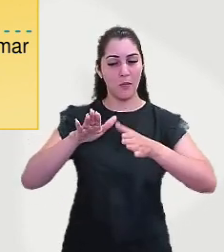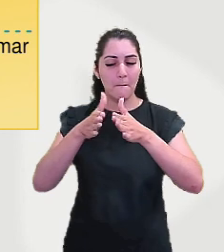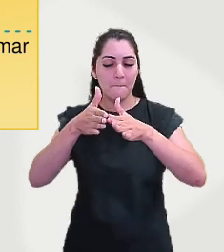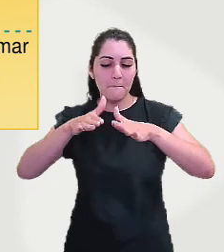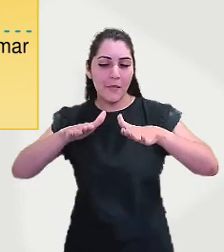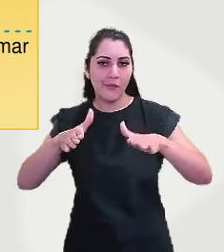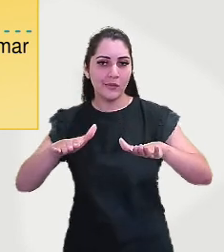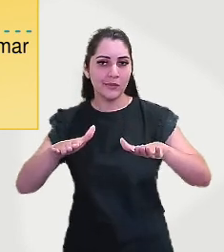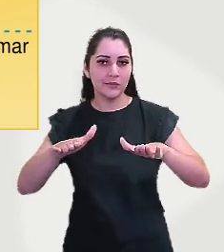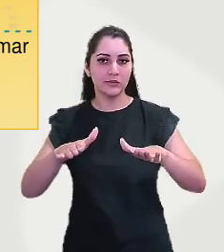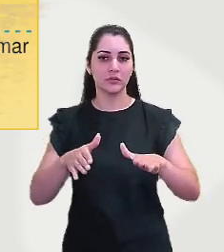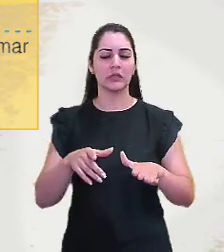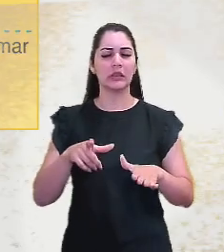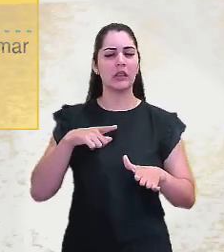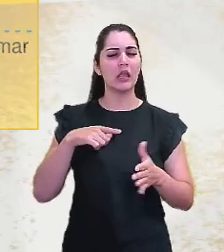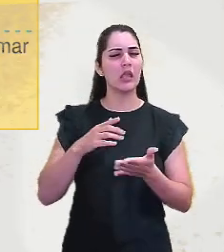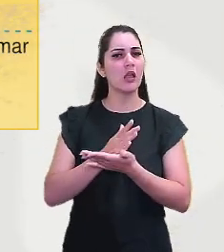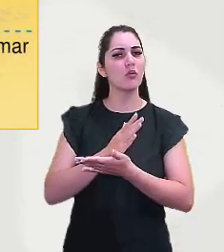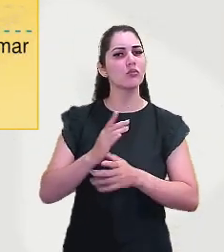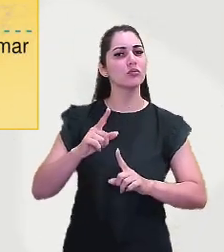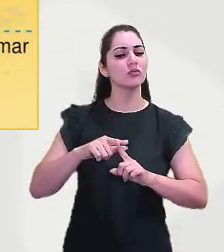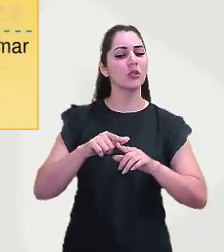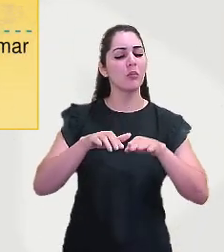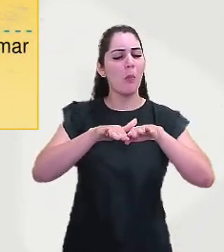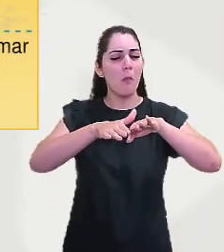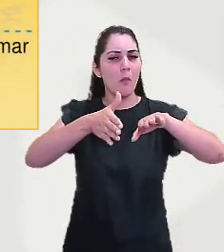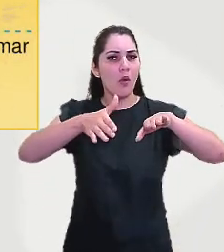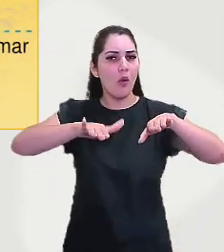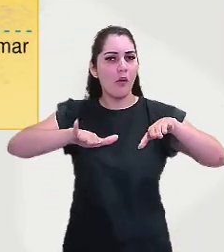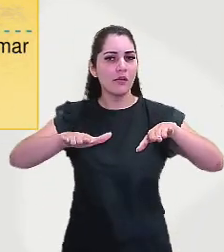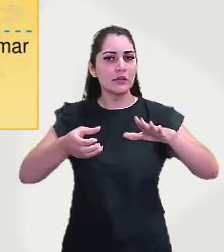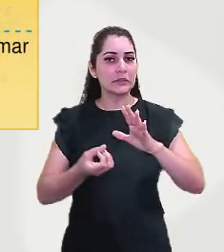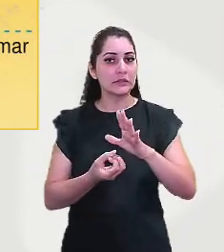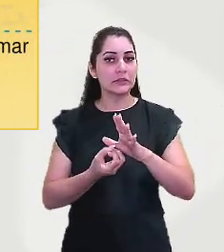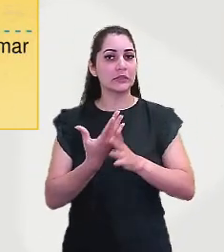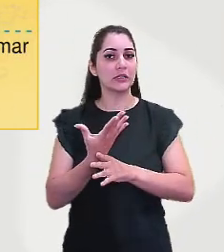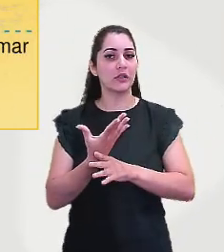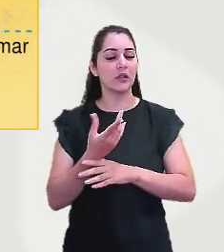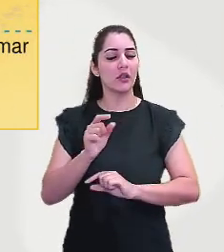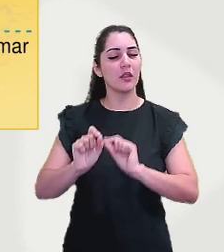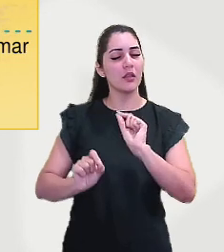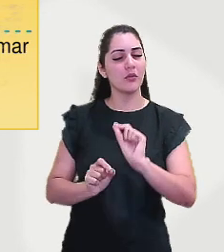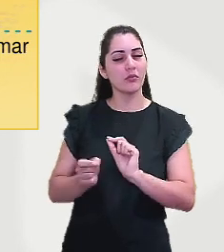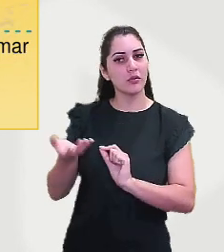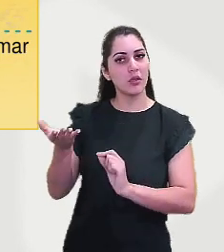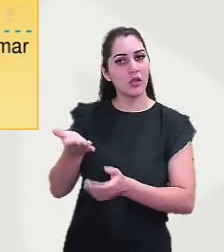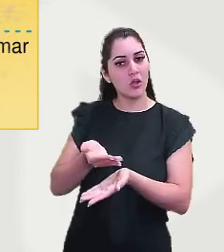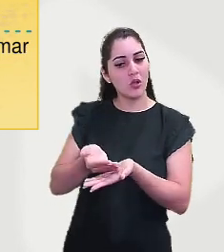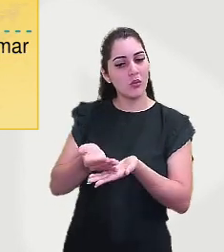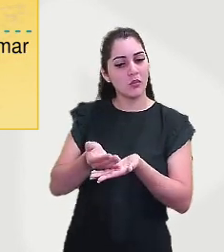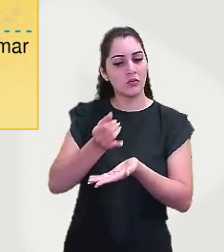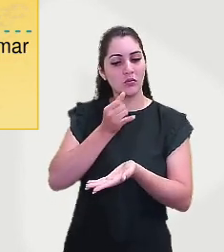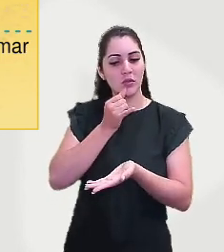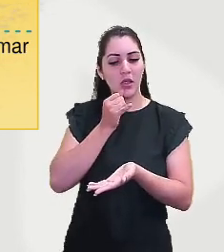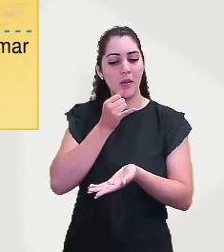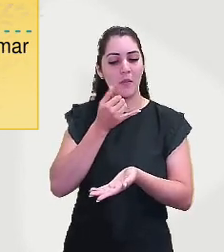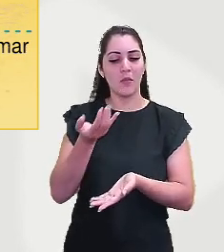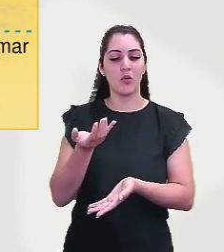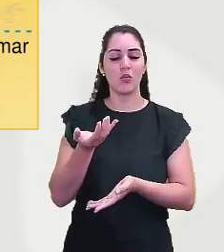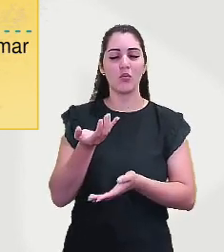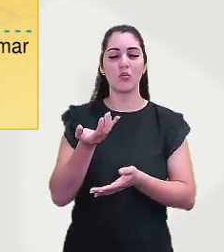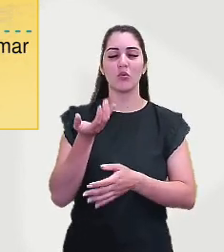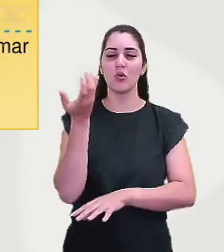que são modeladas, que são criadas, são essas aqui, né, vindo aqui, partindo daqueles coqueirinhos, né, aquela parte mais